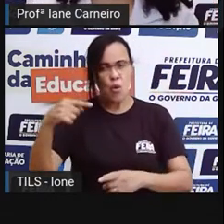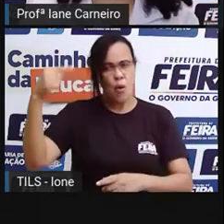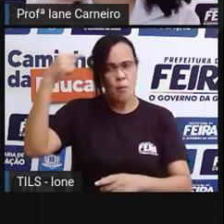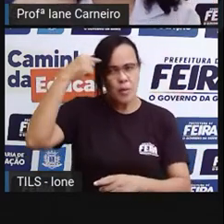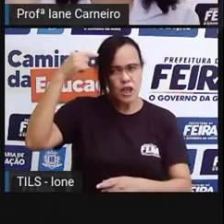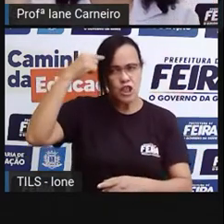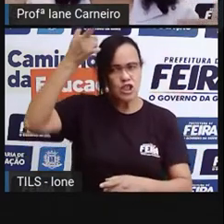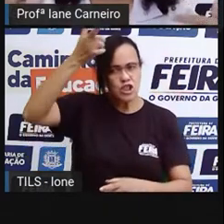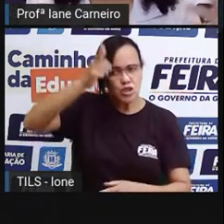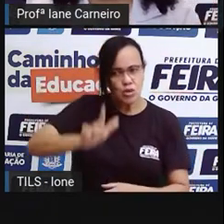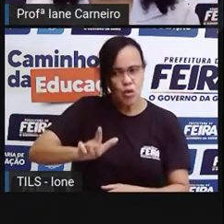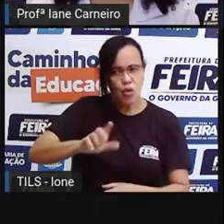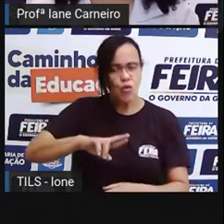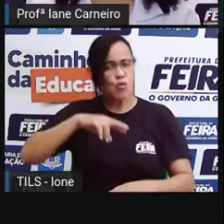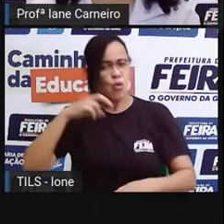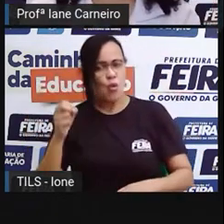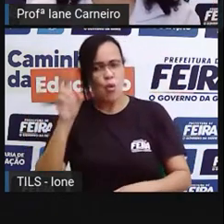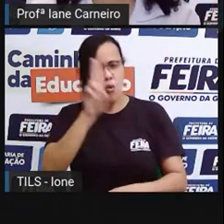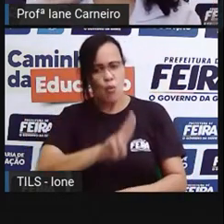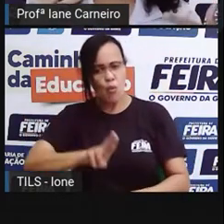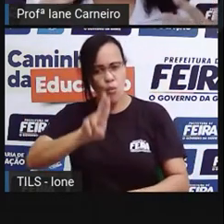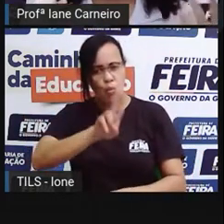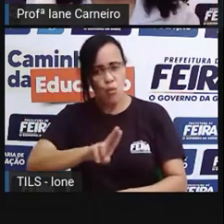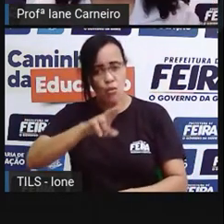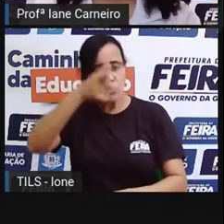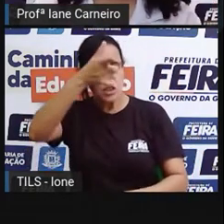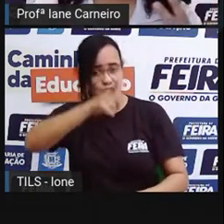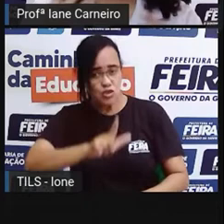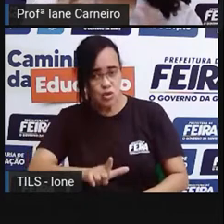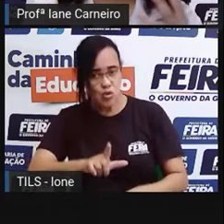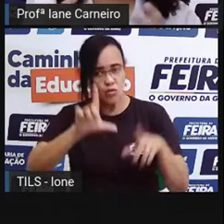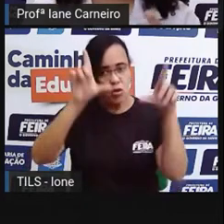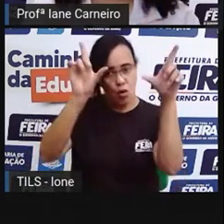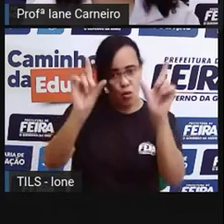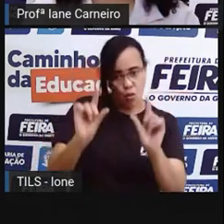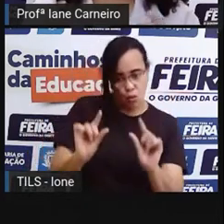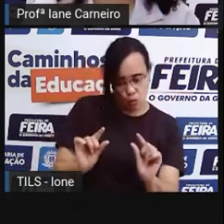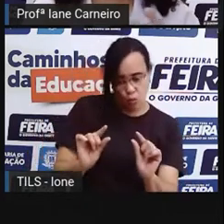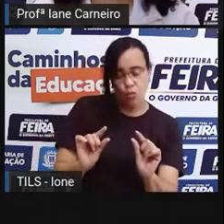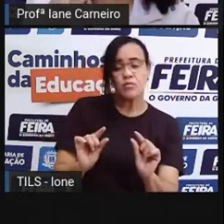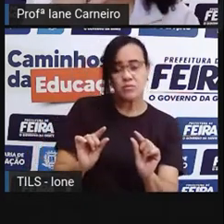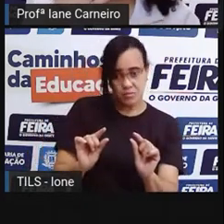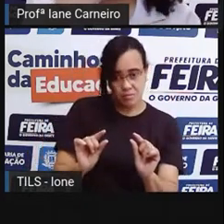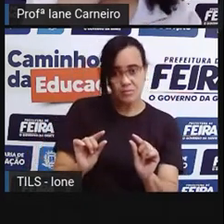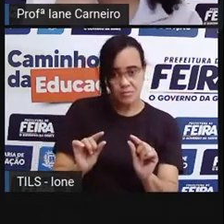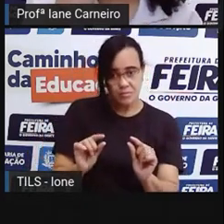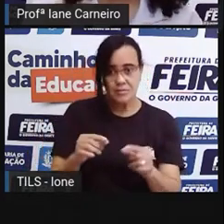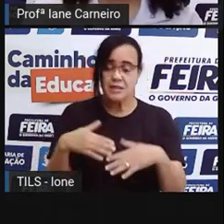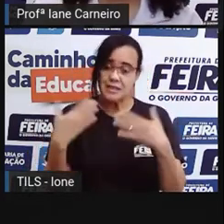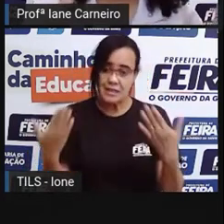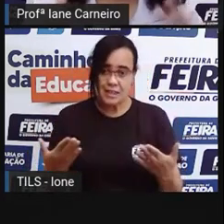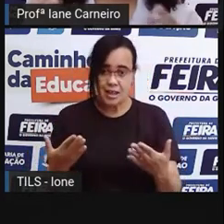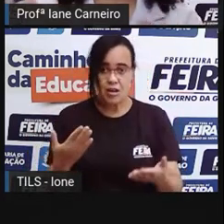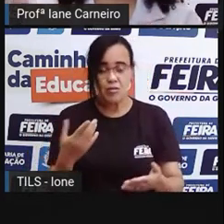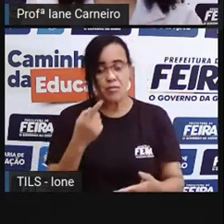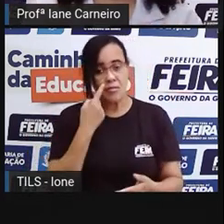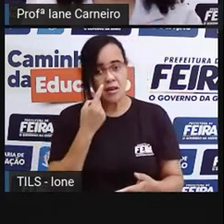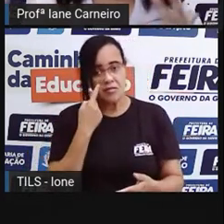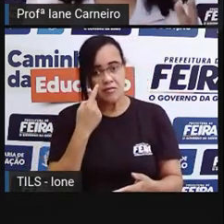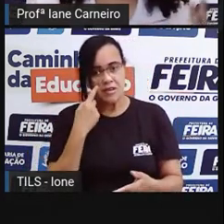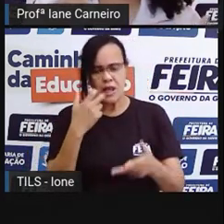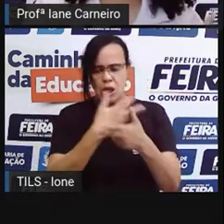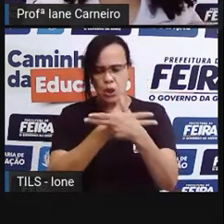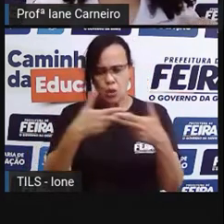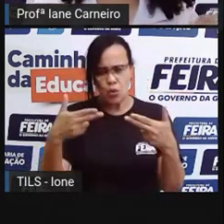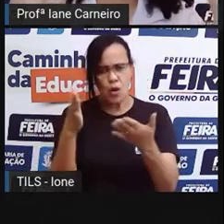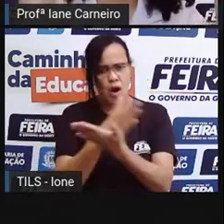Reutilizar, reciclar, reduzir, né? Então a gente foi discutindo ali, a gente foi vendo que tem coisas que ao invés de jogar fora,